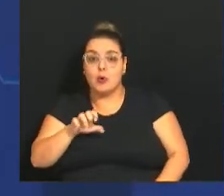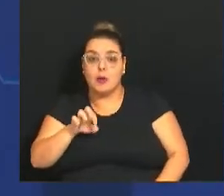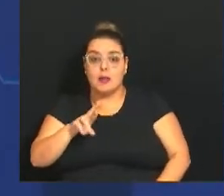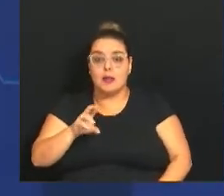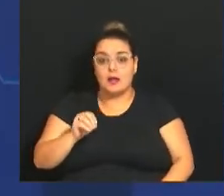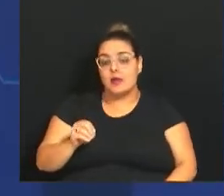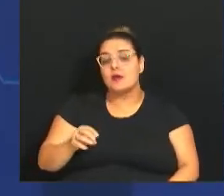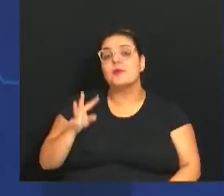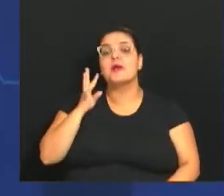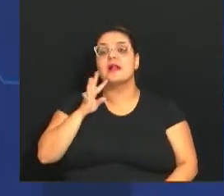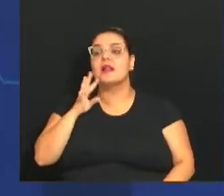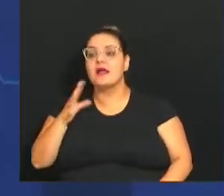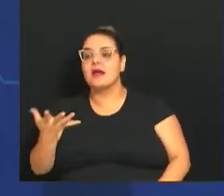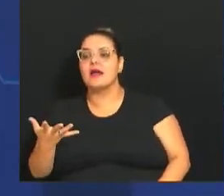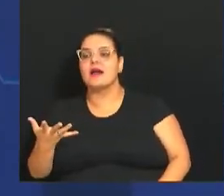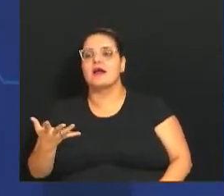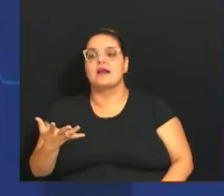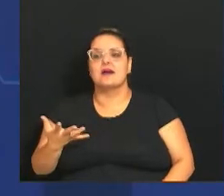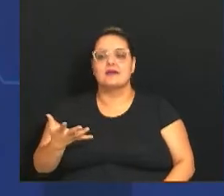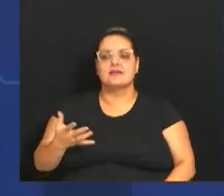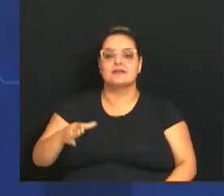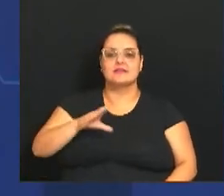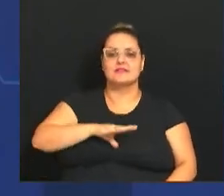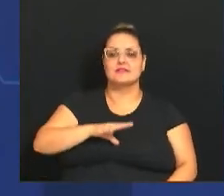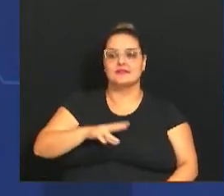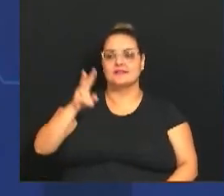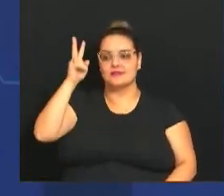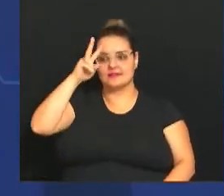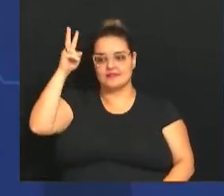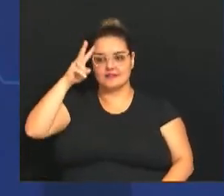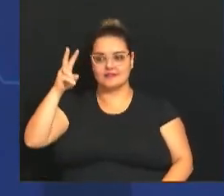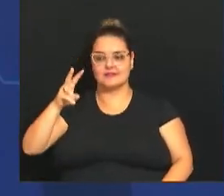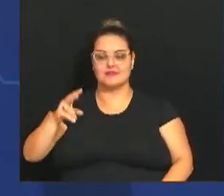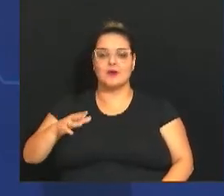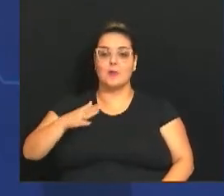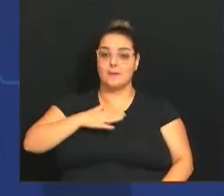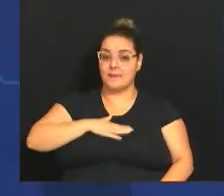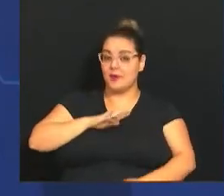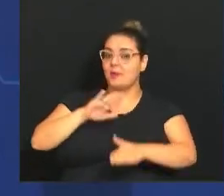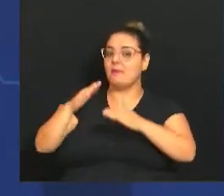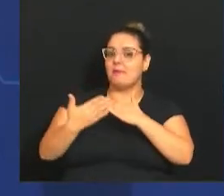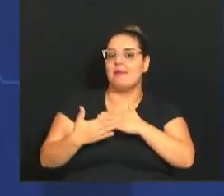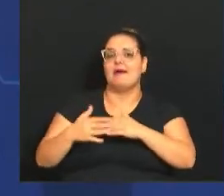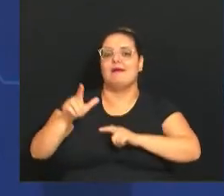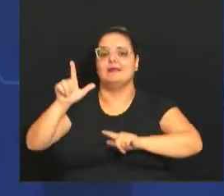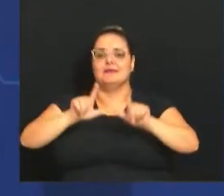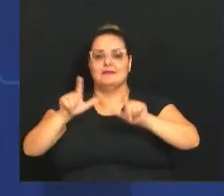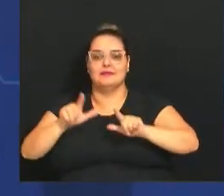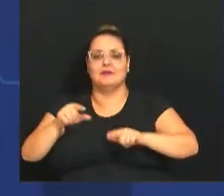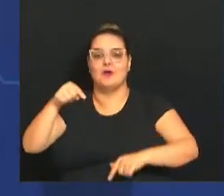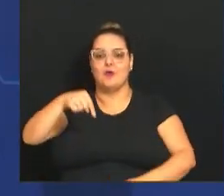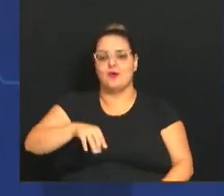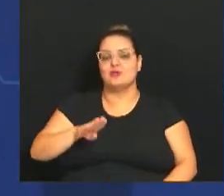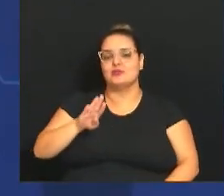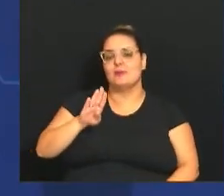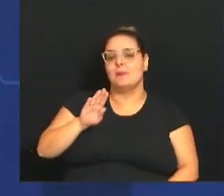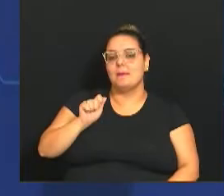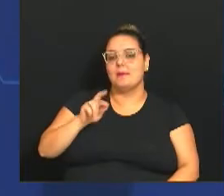tem. E as histórias aí da cidade universitária. É o Meu Bairro na TV hoje no distrito de Barão